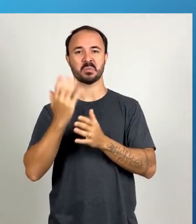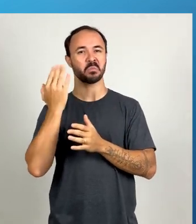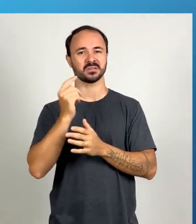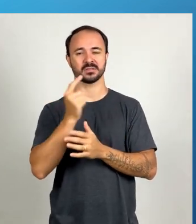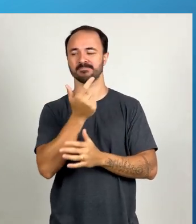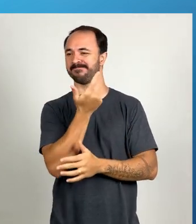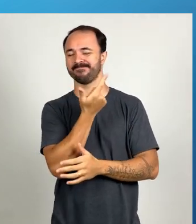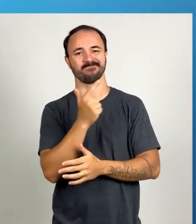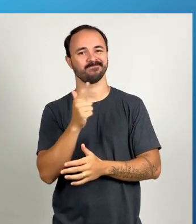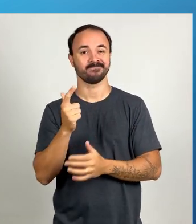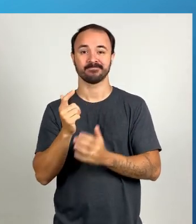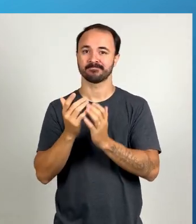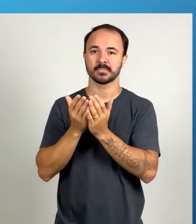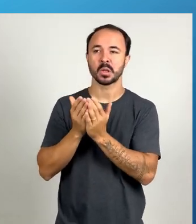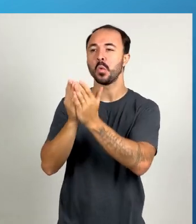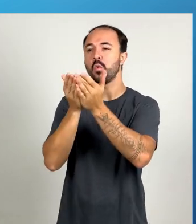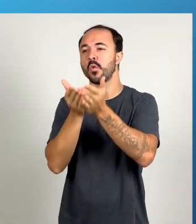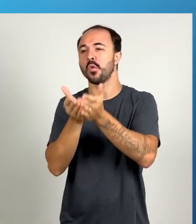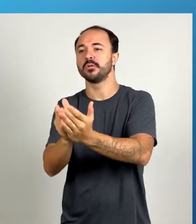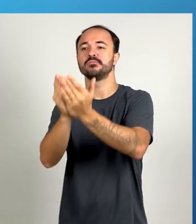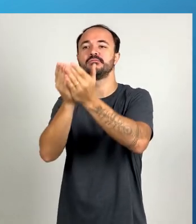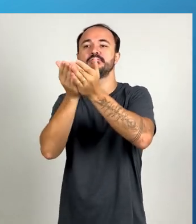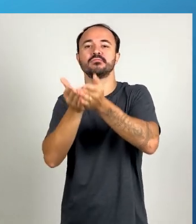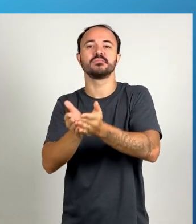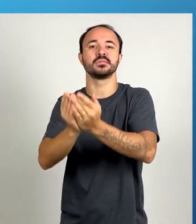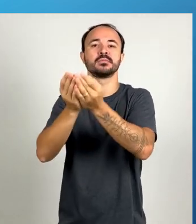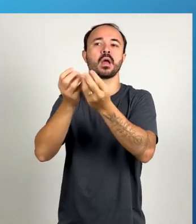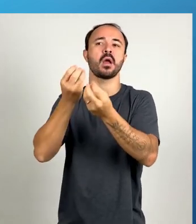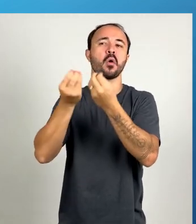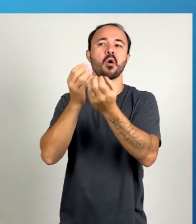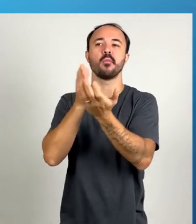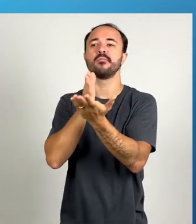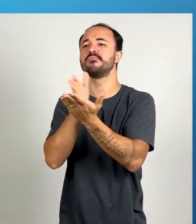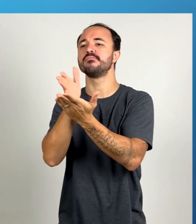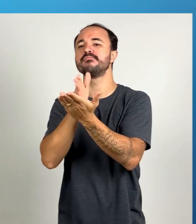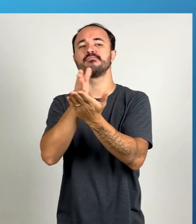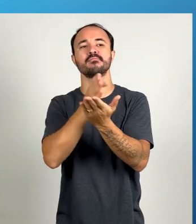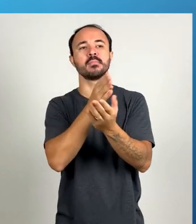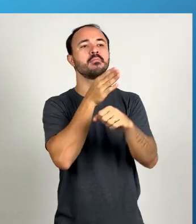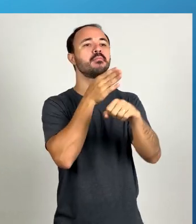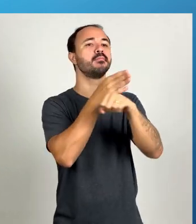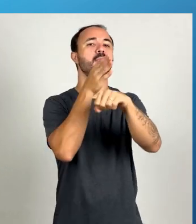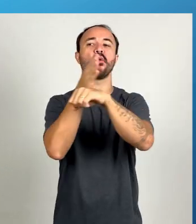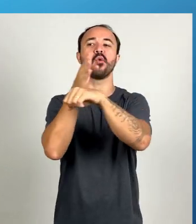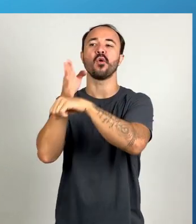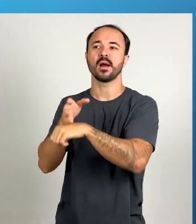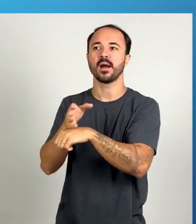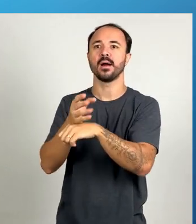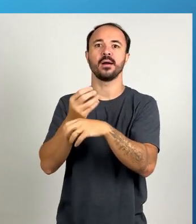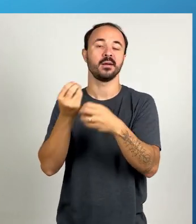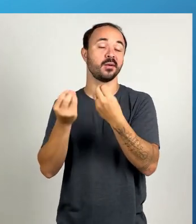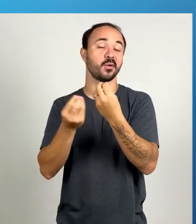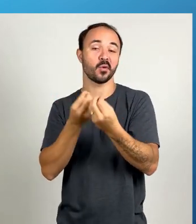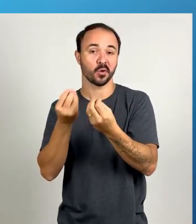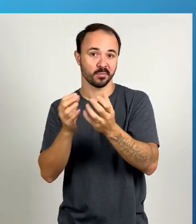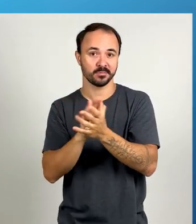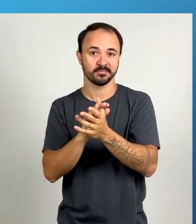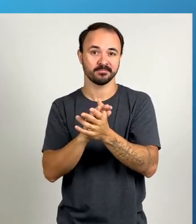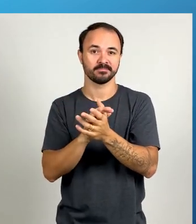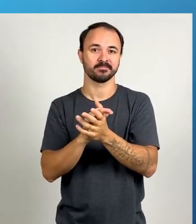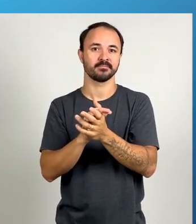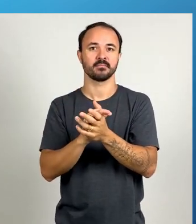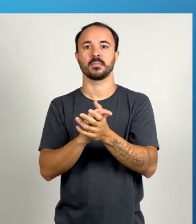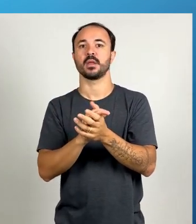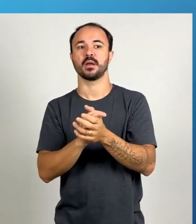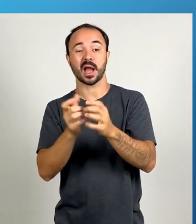os andarilhos, os exploradores se guiavam por instrumentos bem rudimentares. A maioria